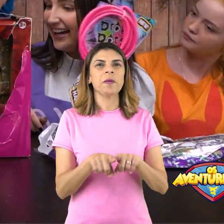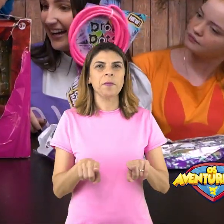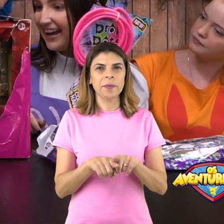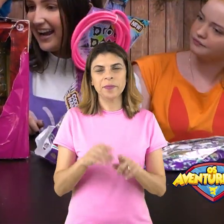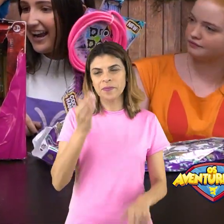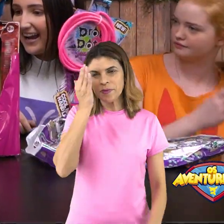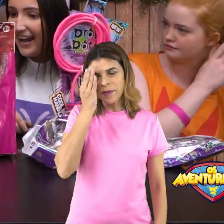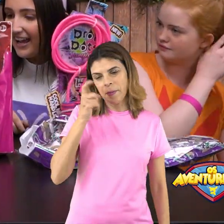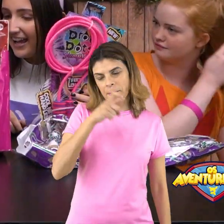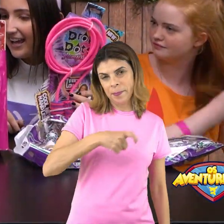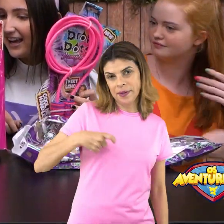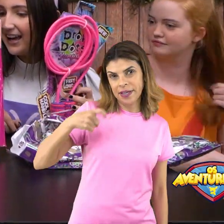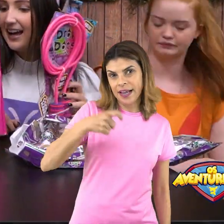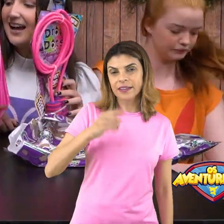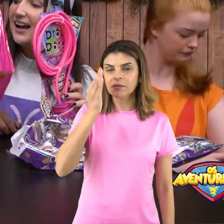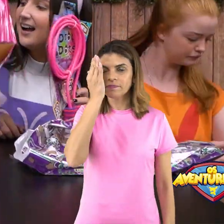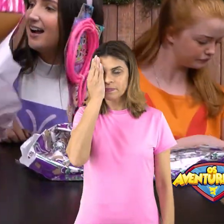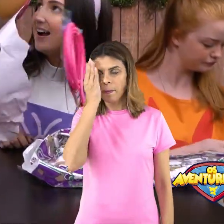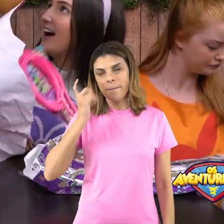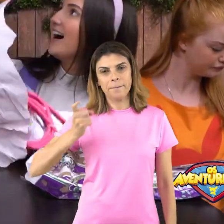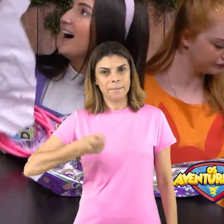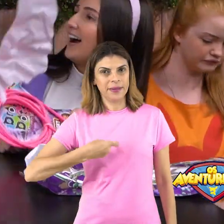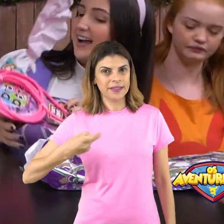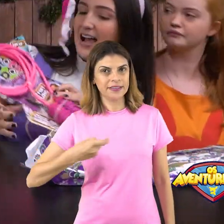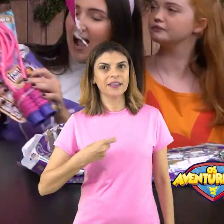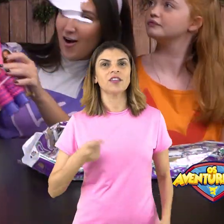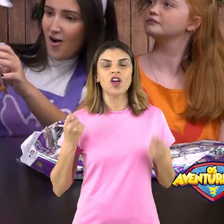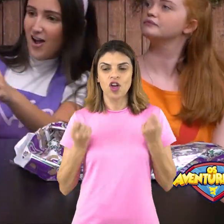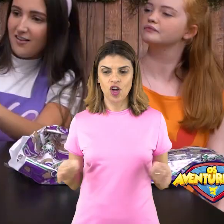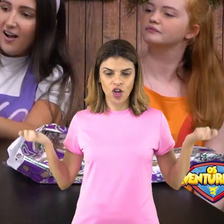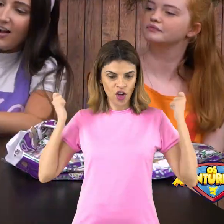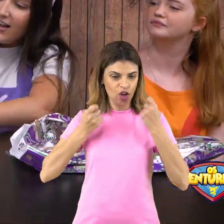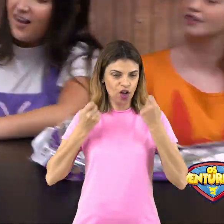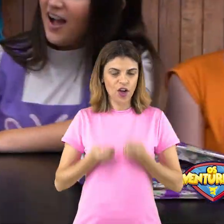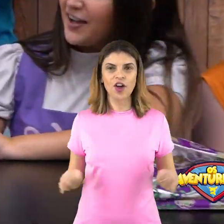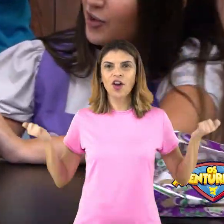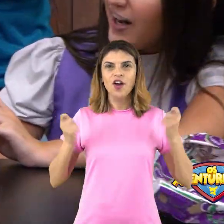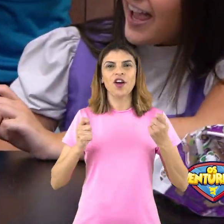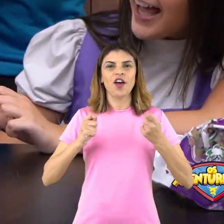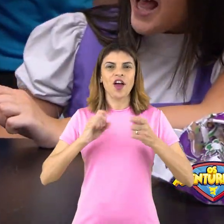piratas. Brinquedo de pirata. A cordinha, mostra a cordinha aí. A corda, ó.